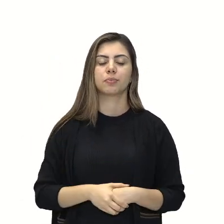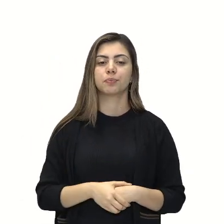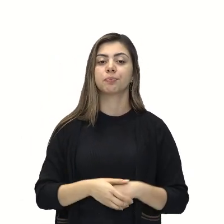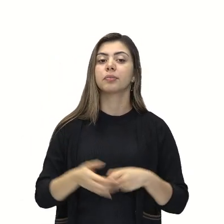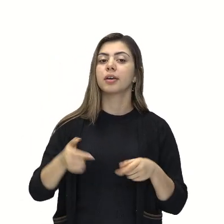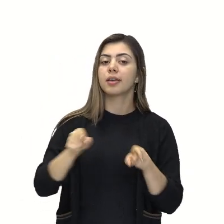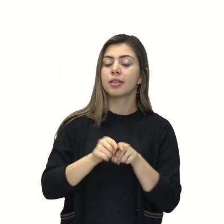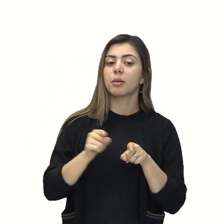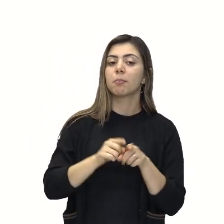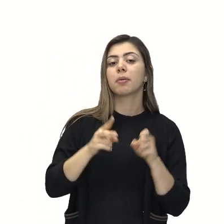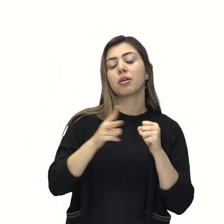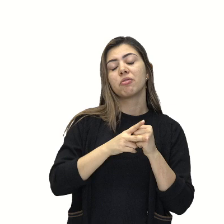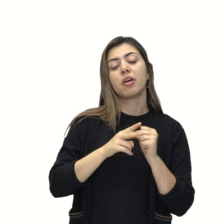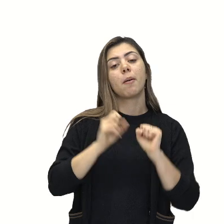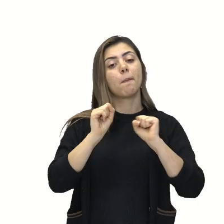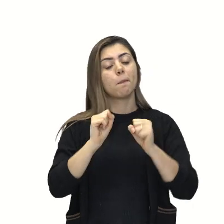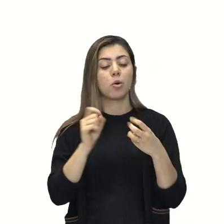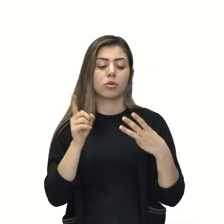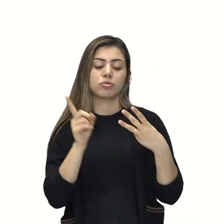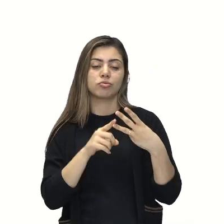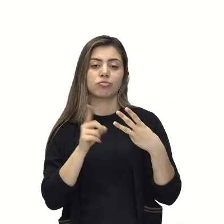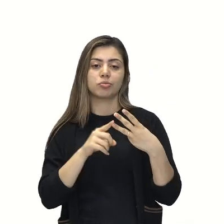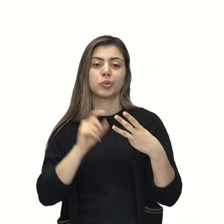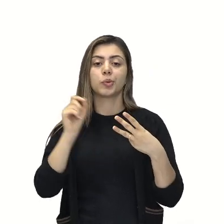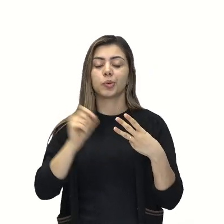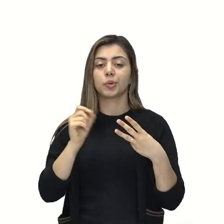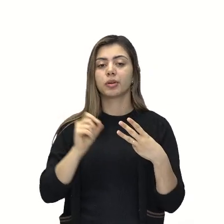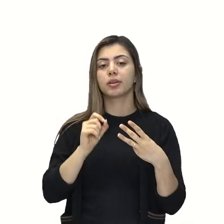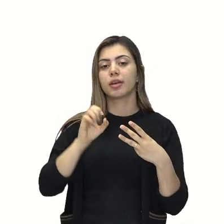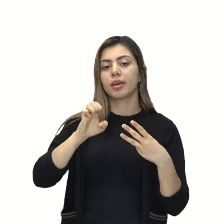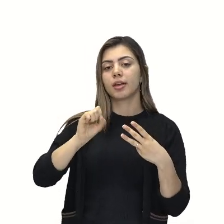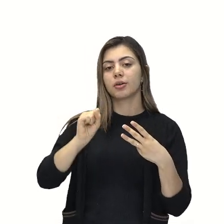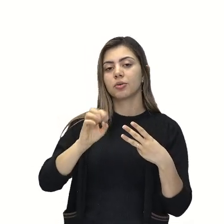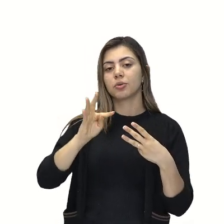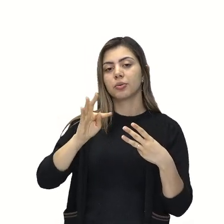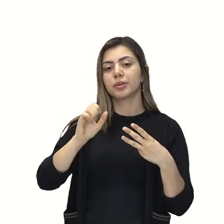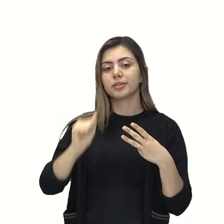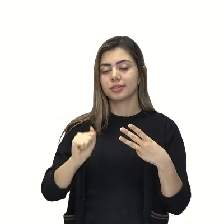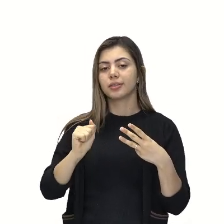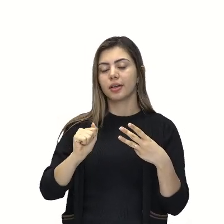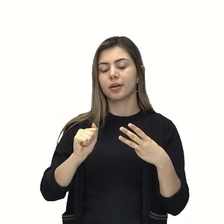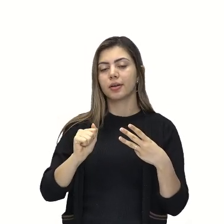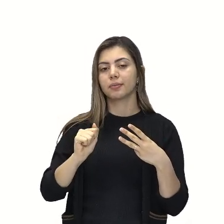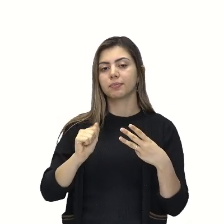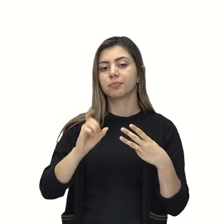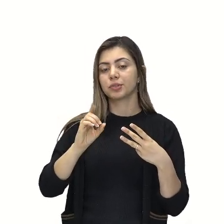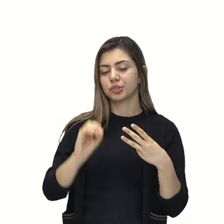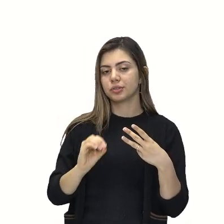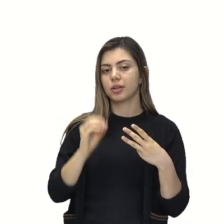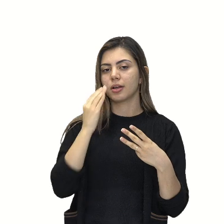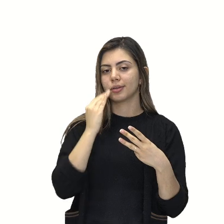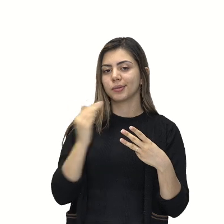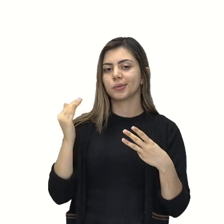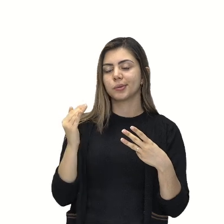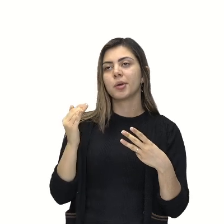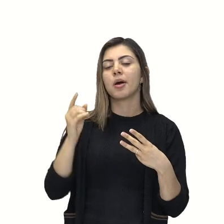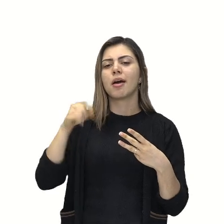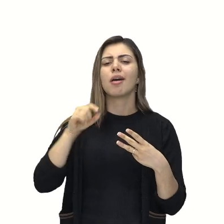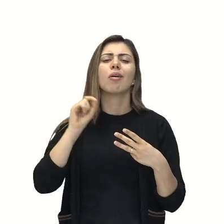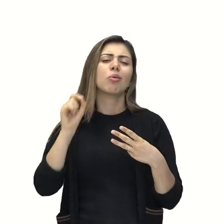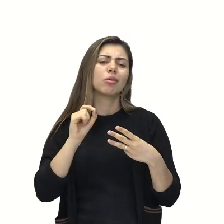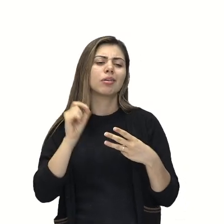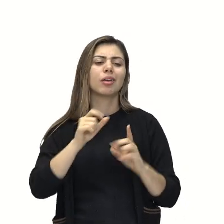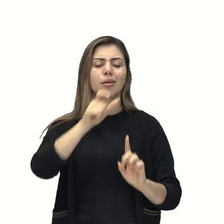Assim como o verbo também, ele exprime estado, né? Estado de